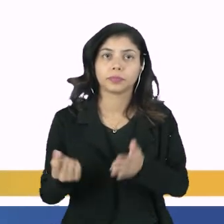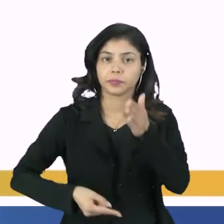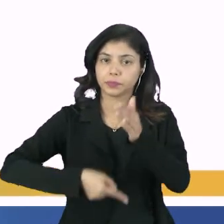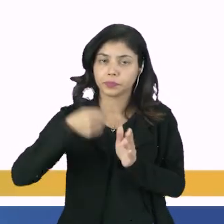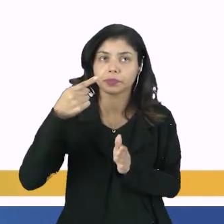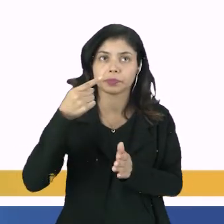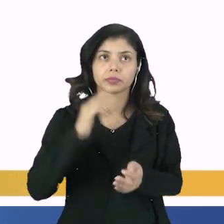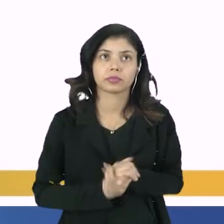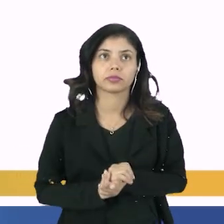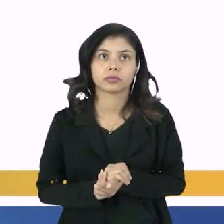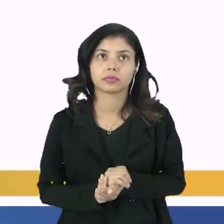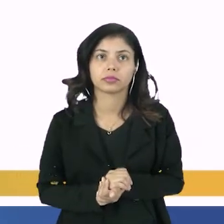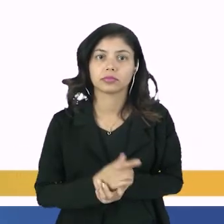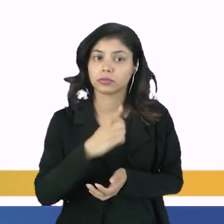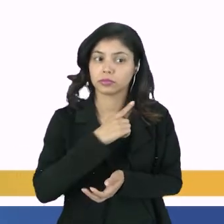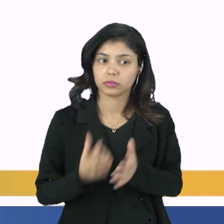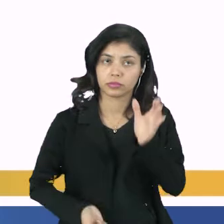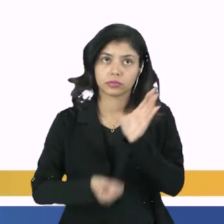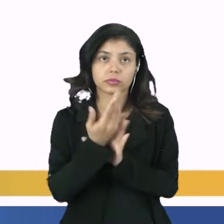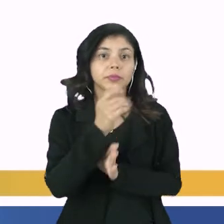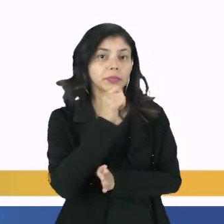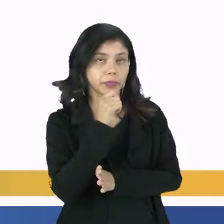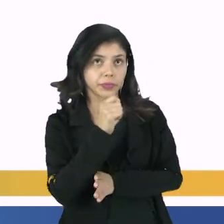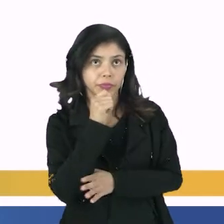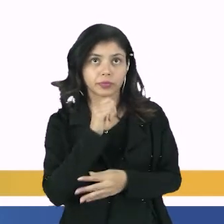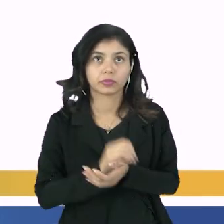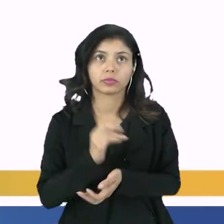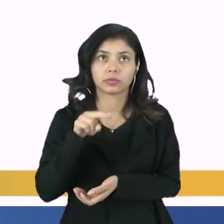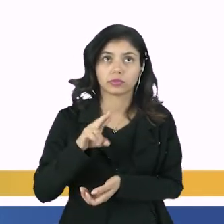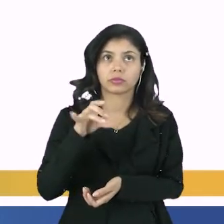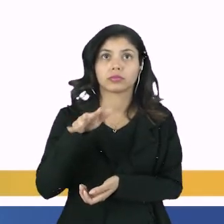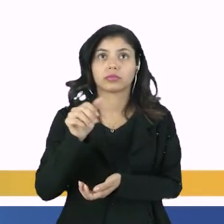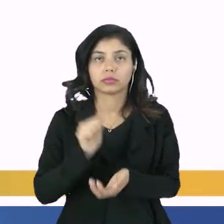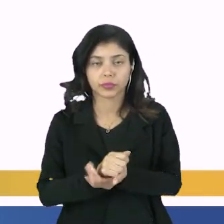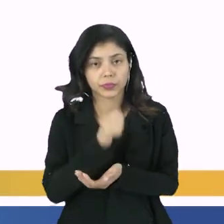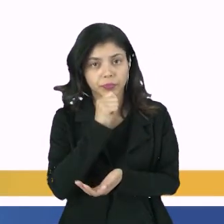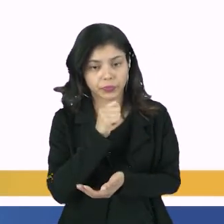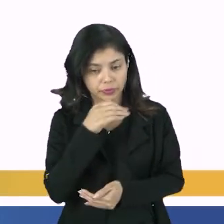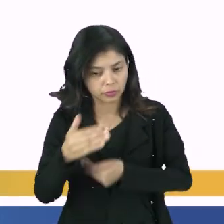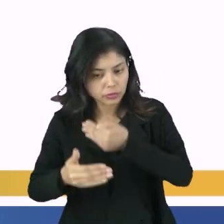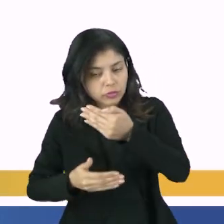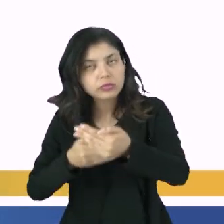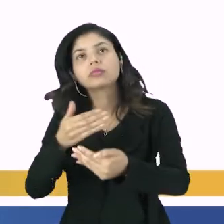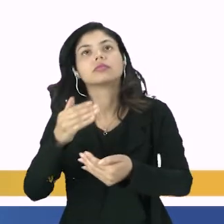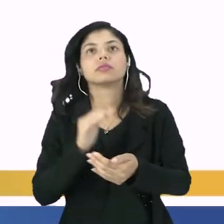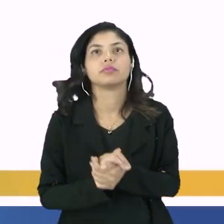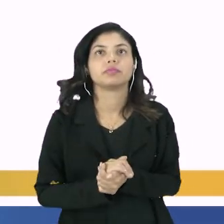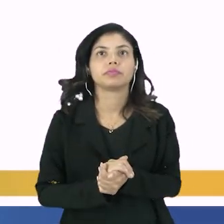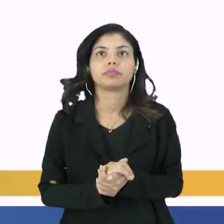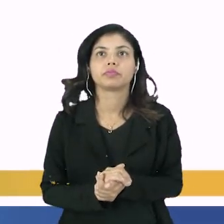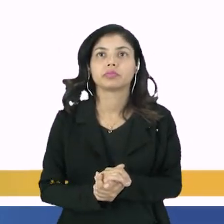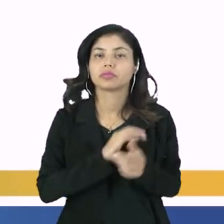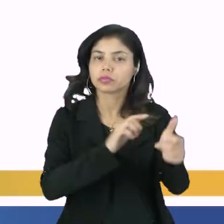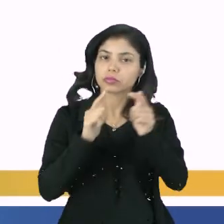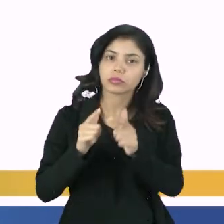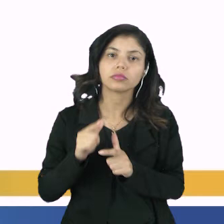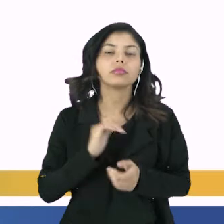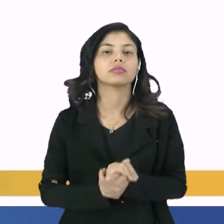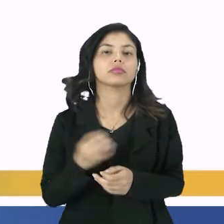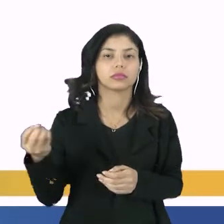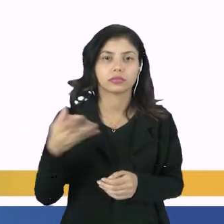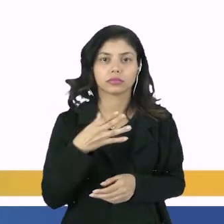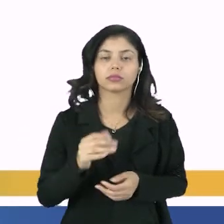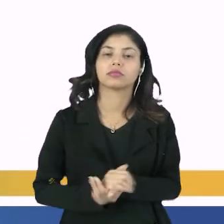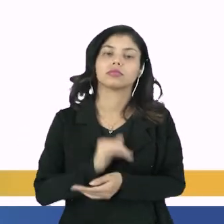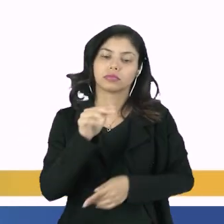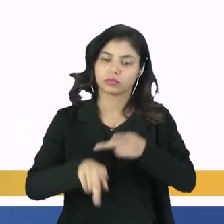primeiras civilizações tiveram origem ainda no Neolítico, então ainda nesse processo de fixação, de formação de